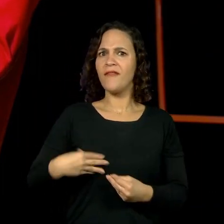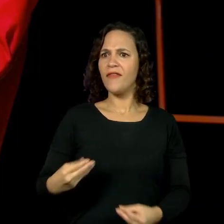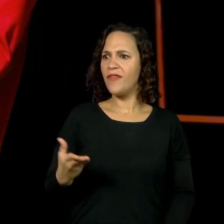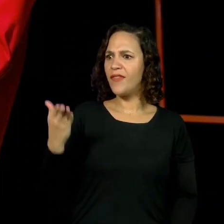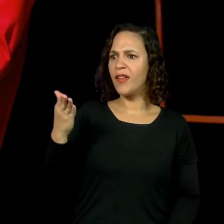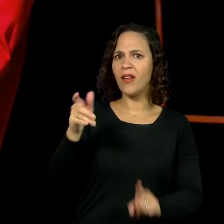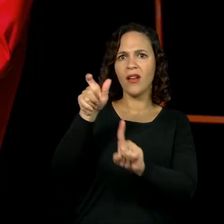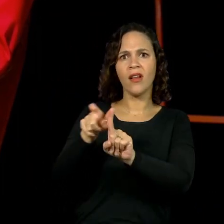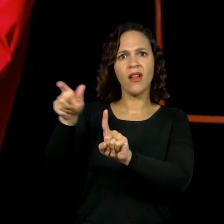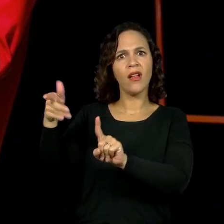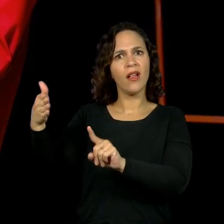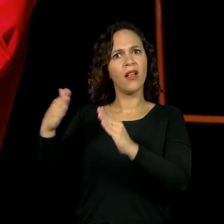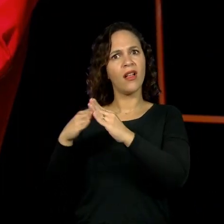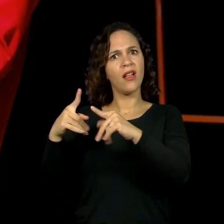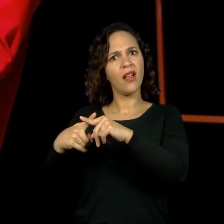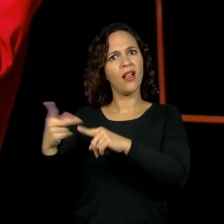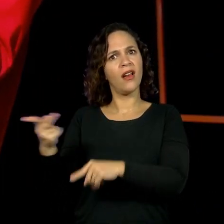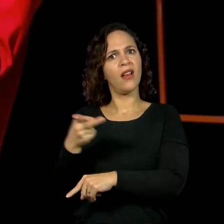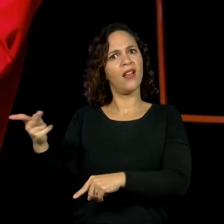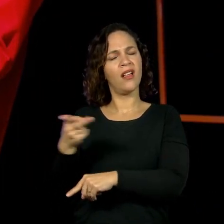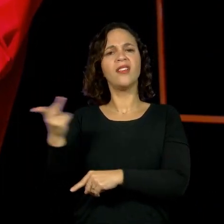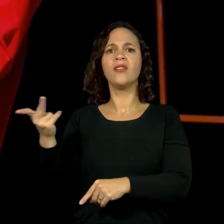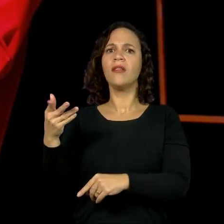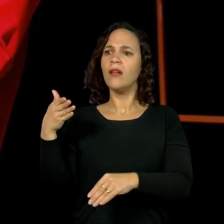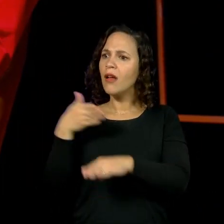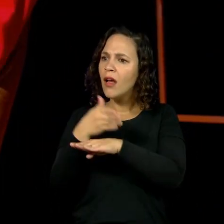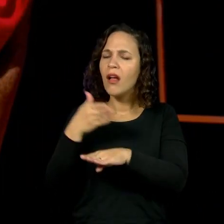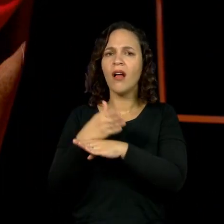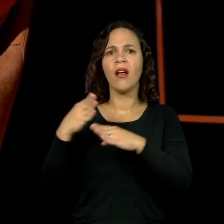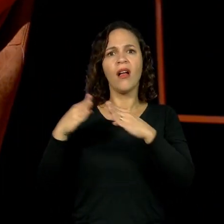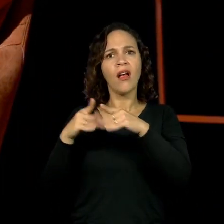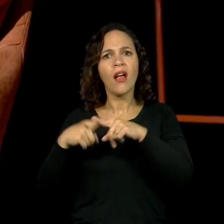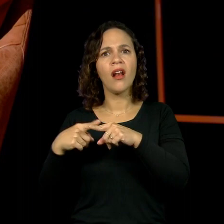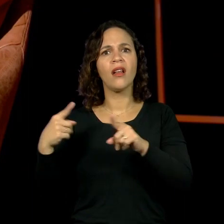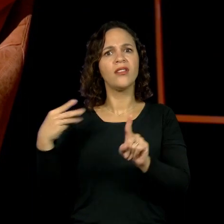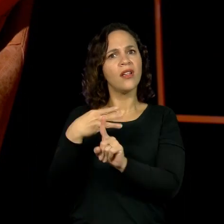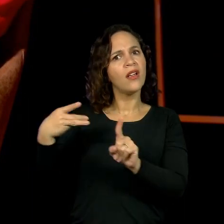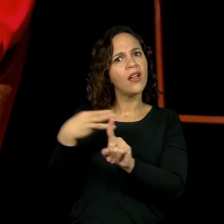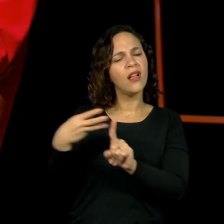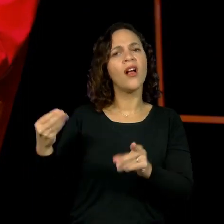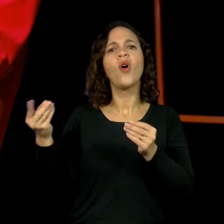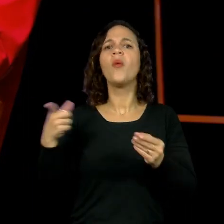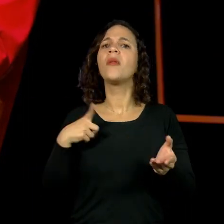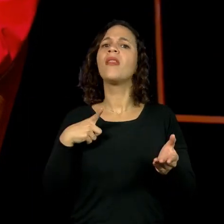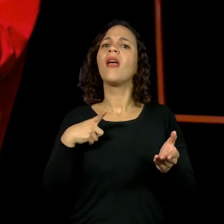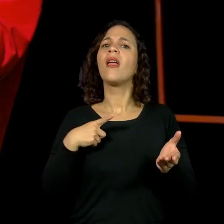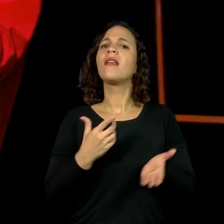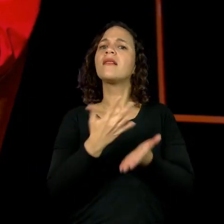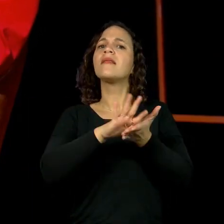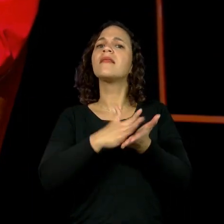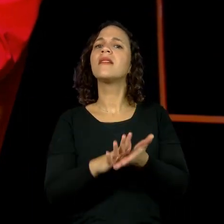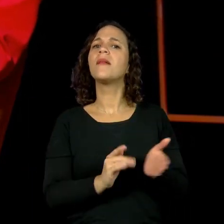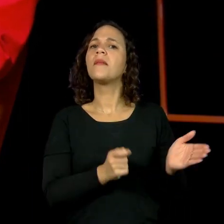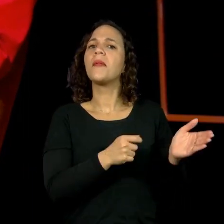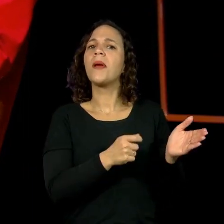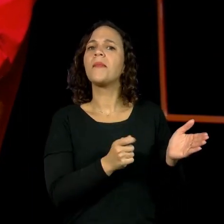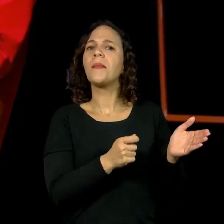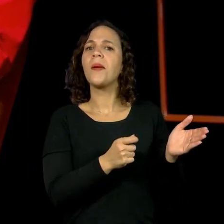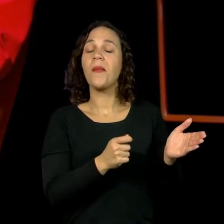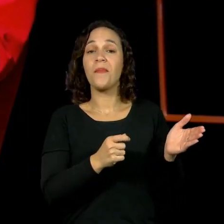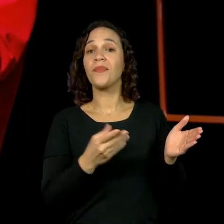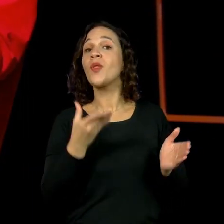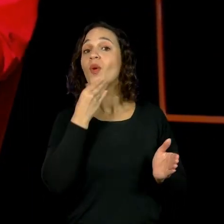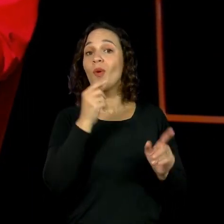Rocha e Maria José da Rocha, meus pais, metodistas, tal, a gente tocando tamborim numa escola de samba de um rapaz do Rio de